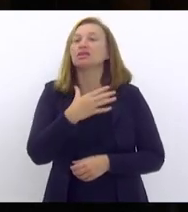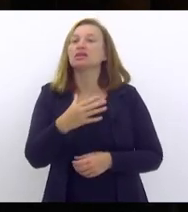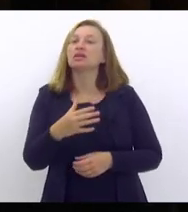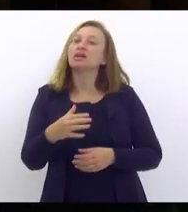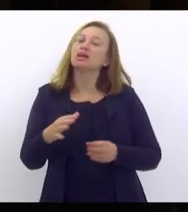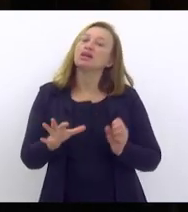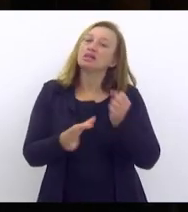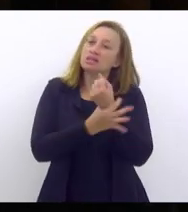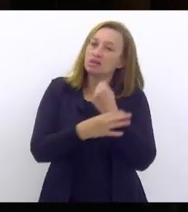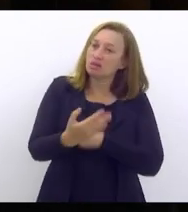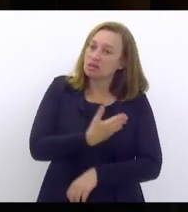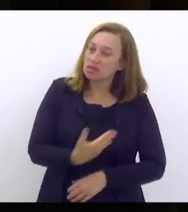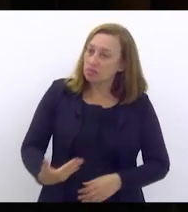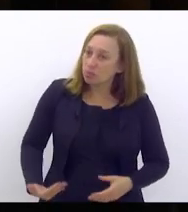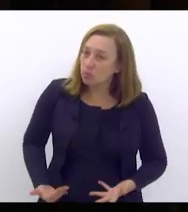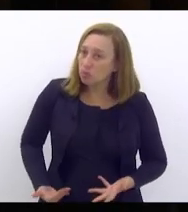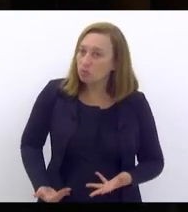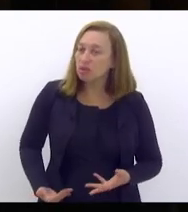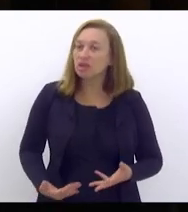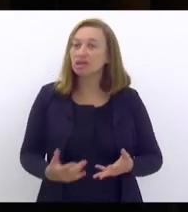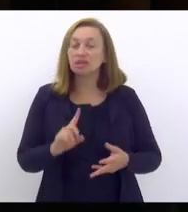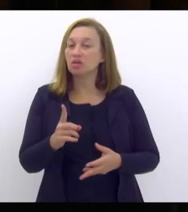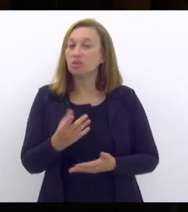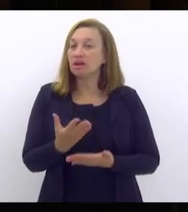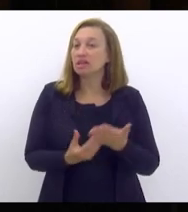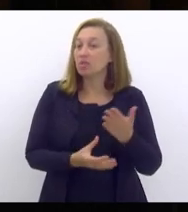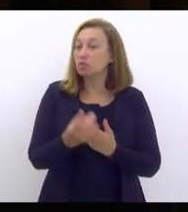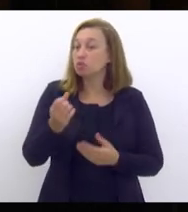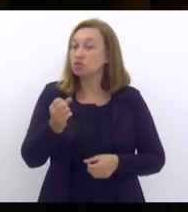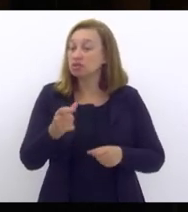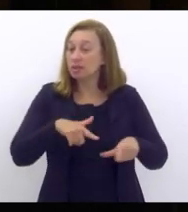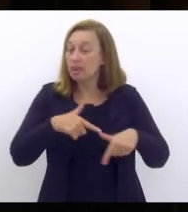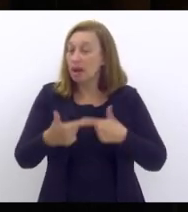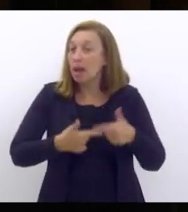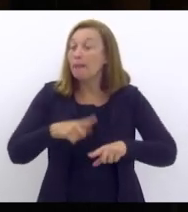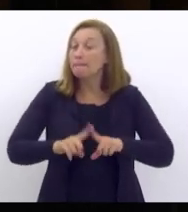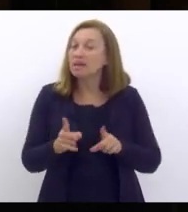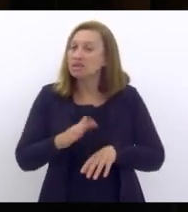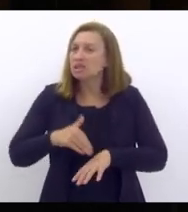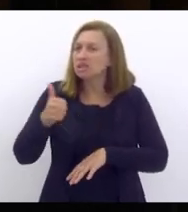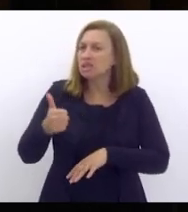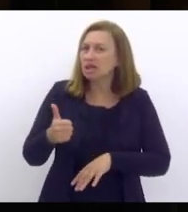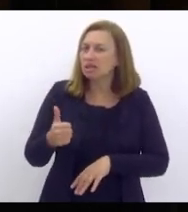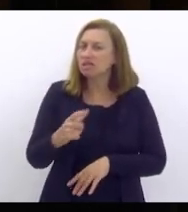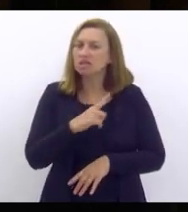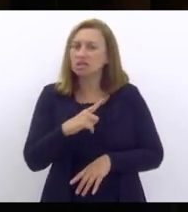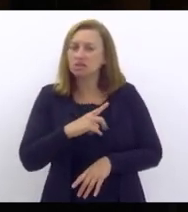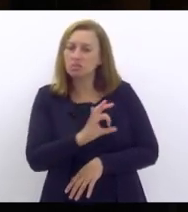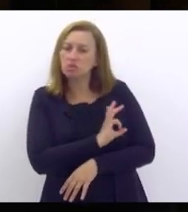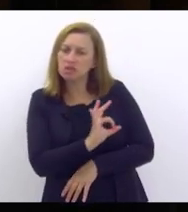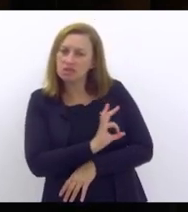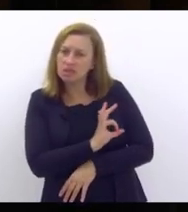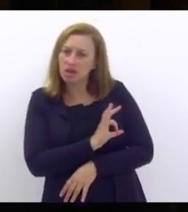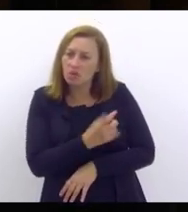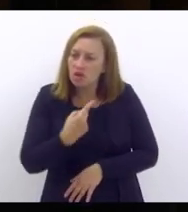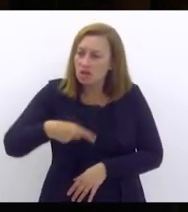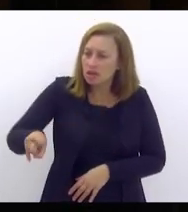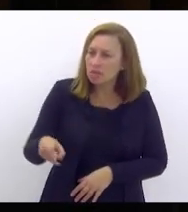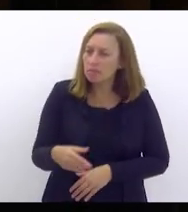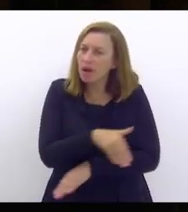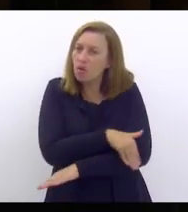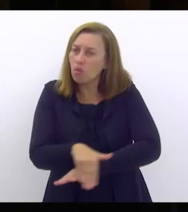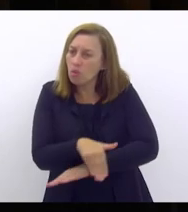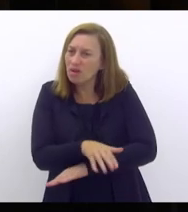obra que nós temos, porque é a melhor do mundo, mas por conta da dignidade que davam para aqueles policiais irem para a rua, que